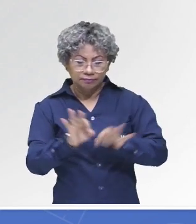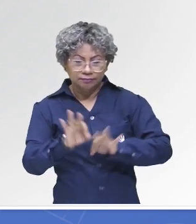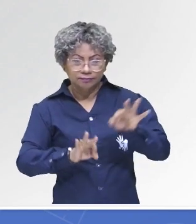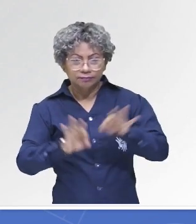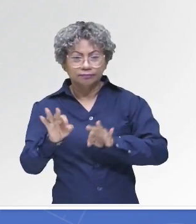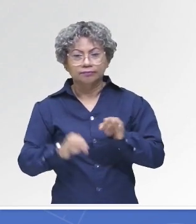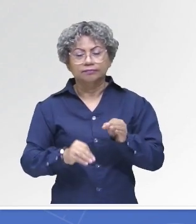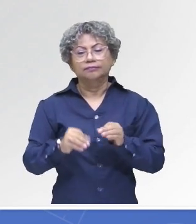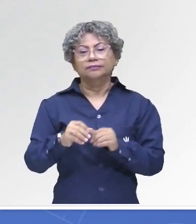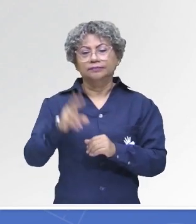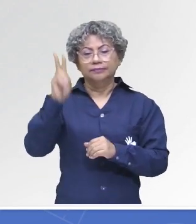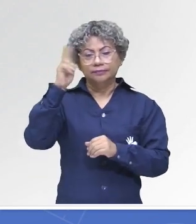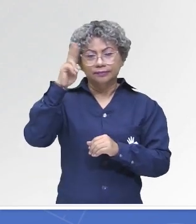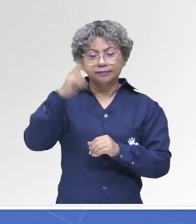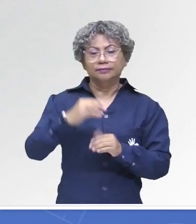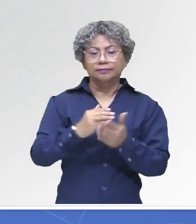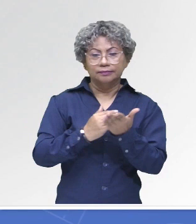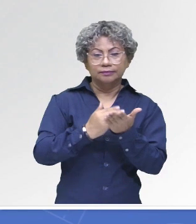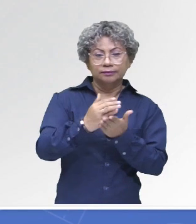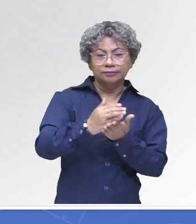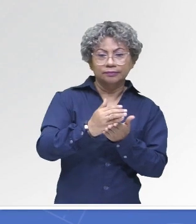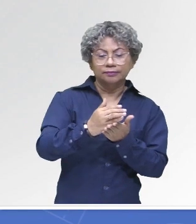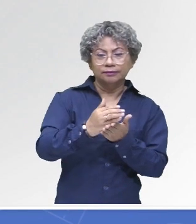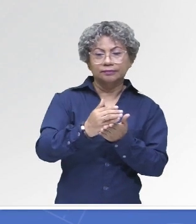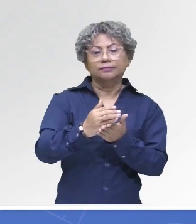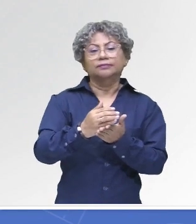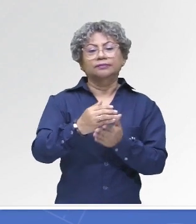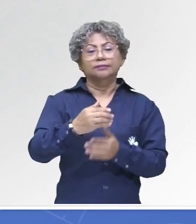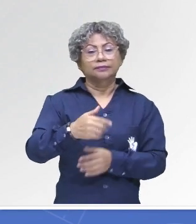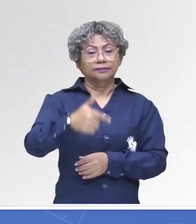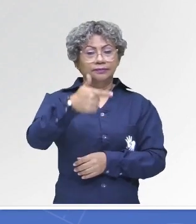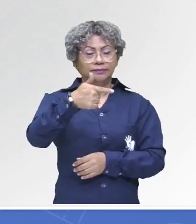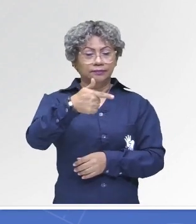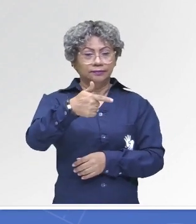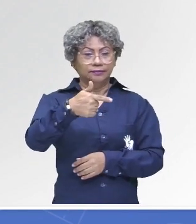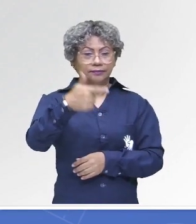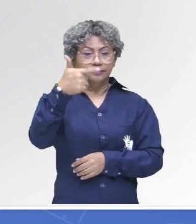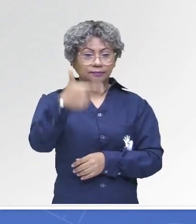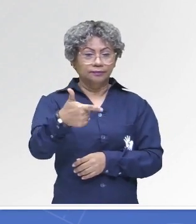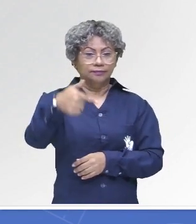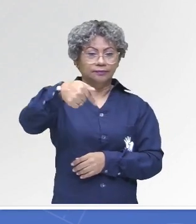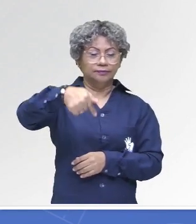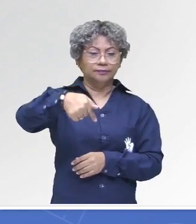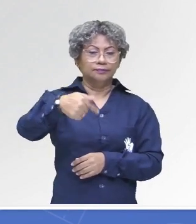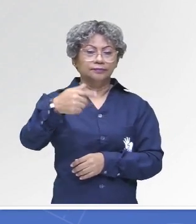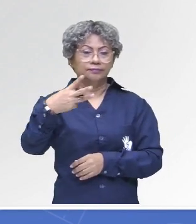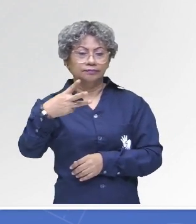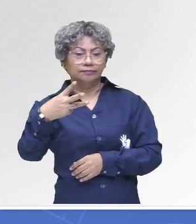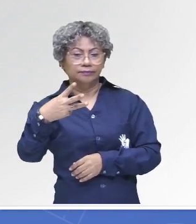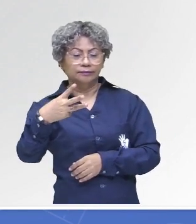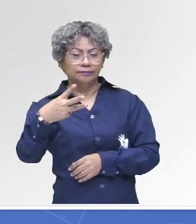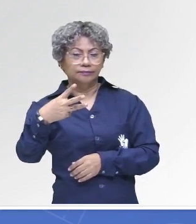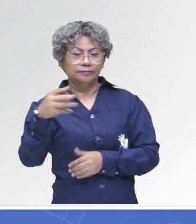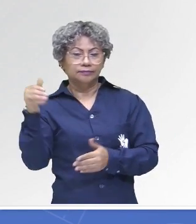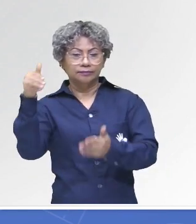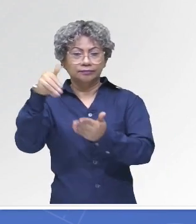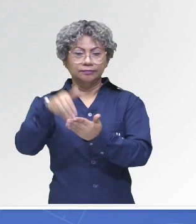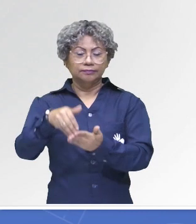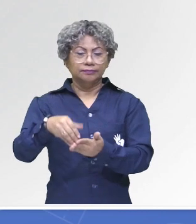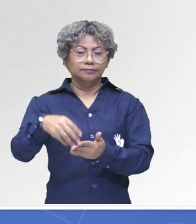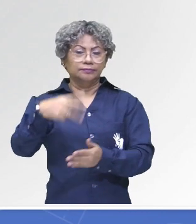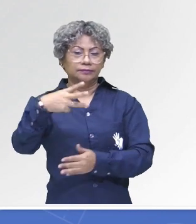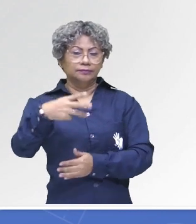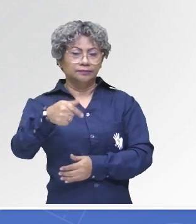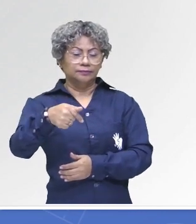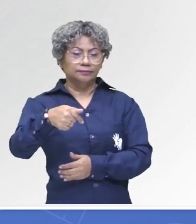fusão é 273 e o ponto de ebulição 373. E como é que eu converto da escala Celsius para a escala